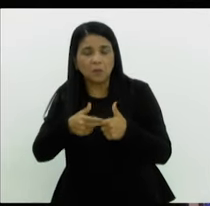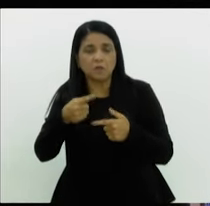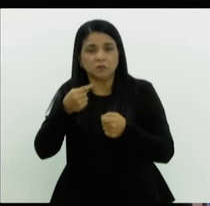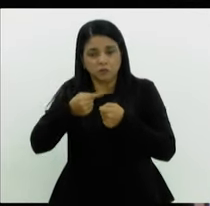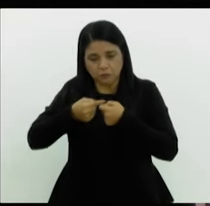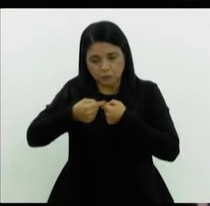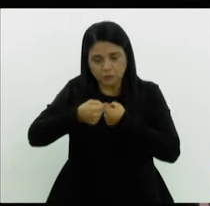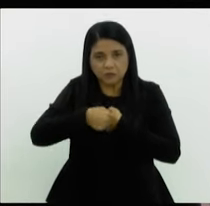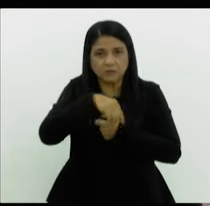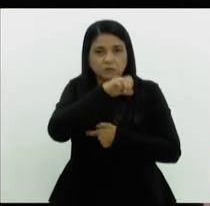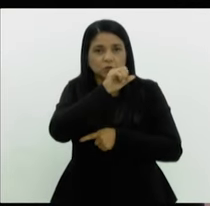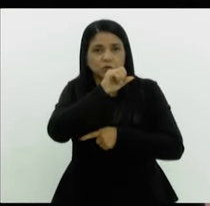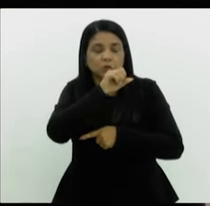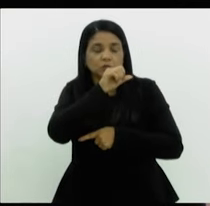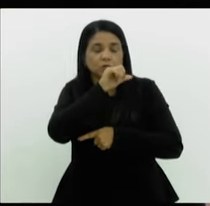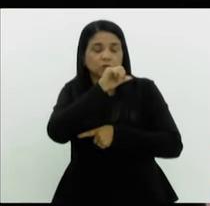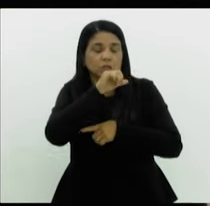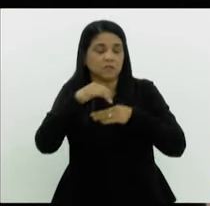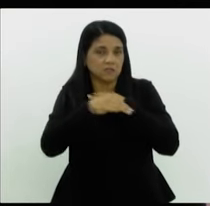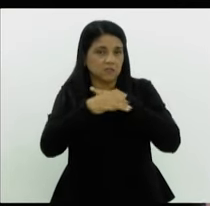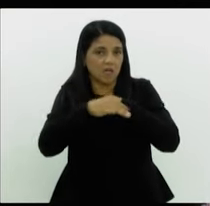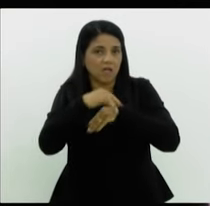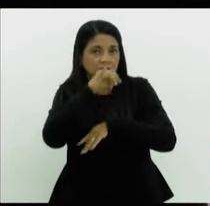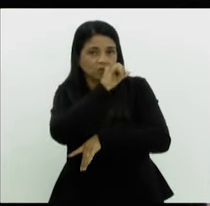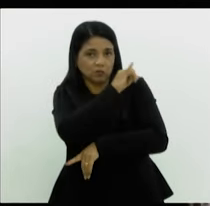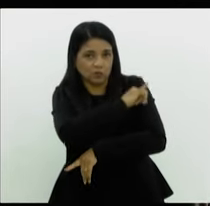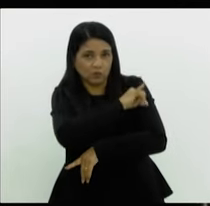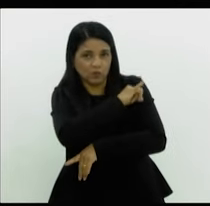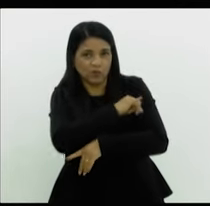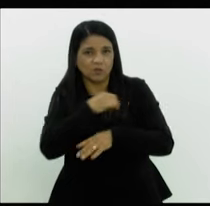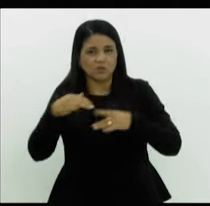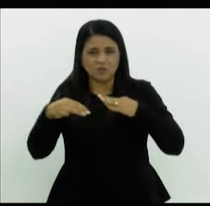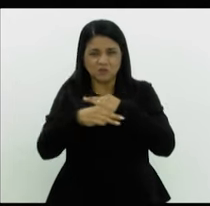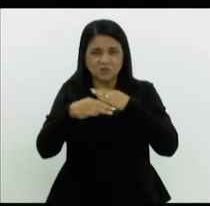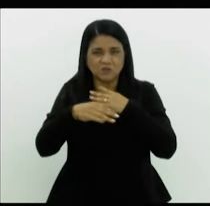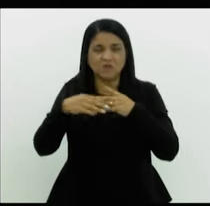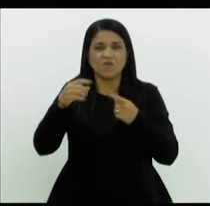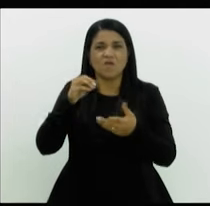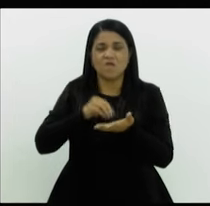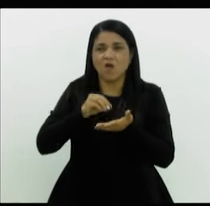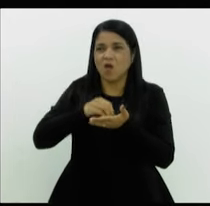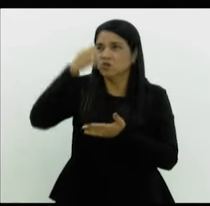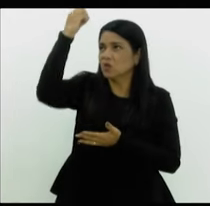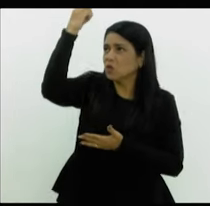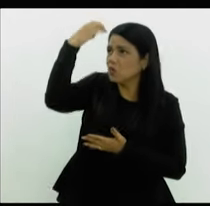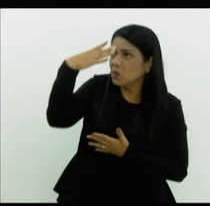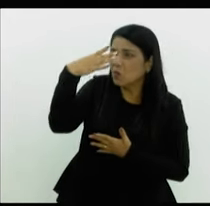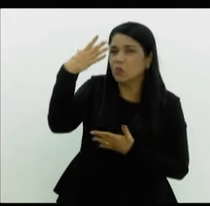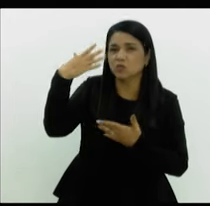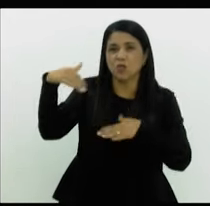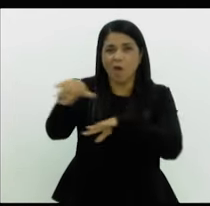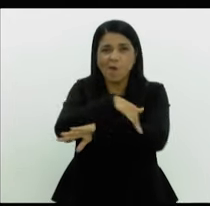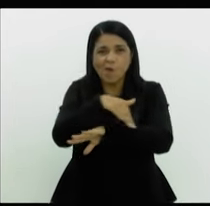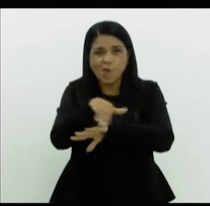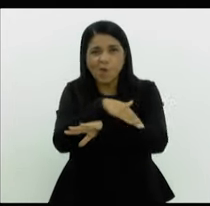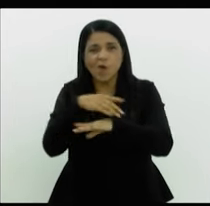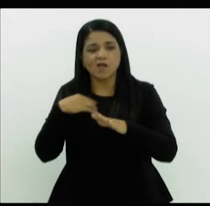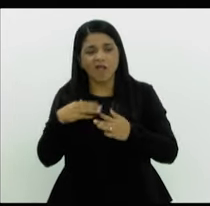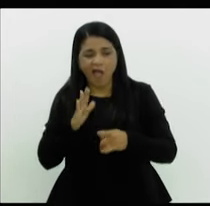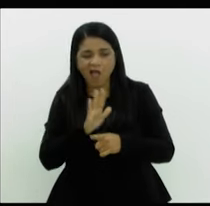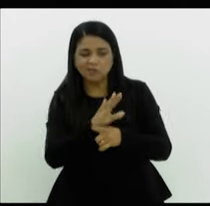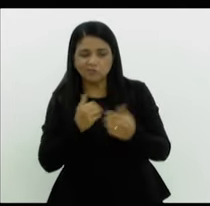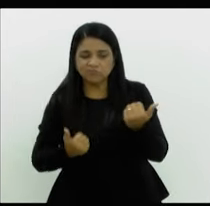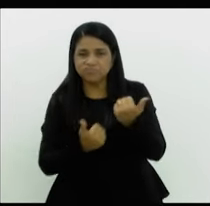Janeiro. Desordem urbana, falta de iluminação que favorece alguns